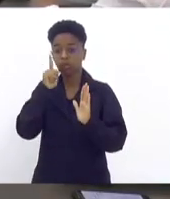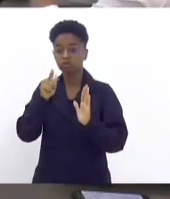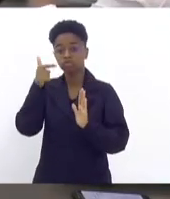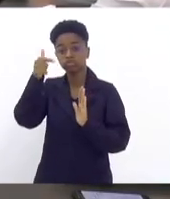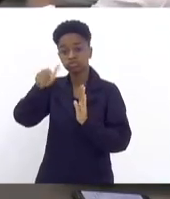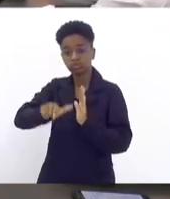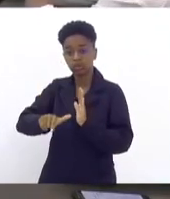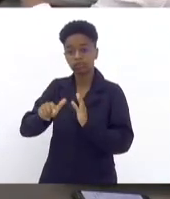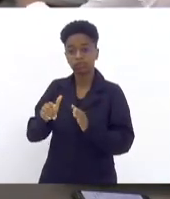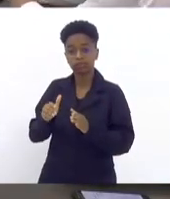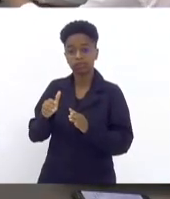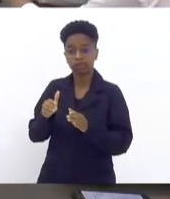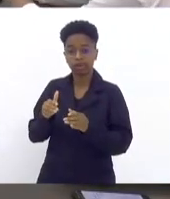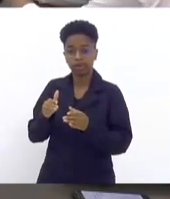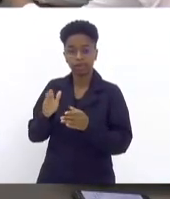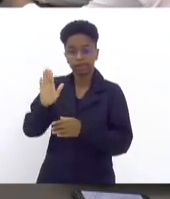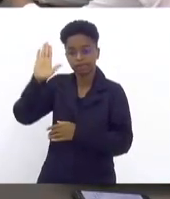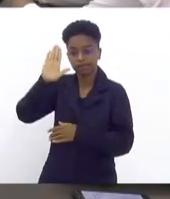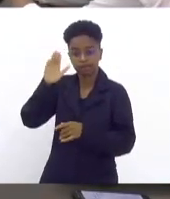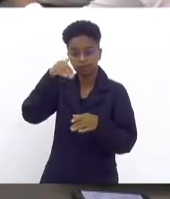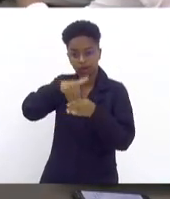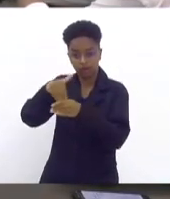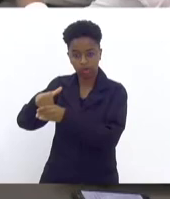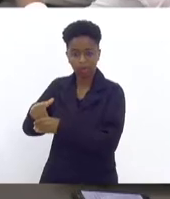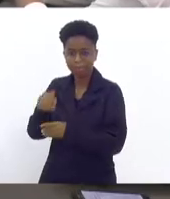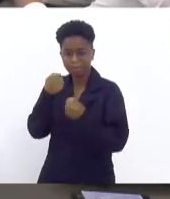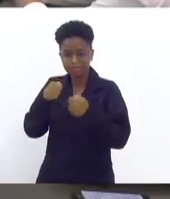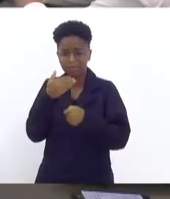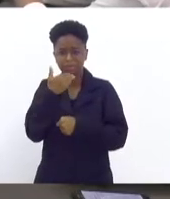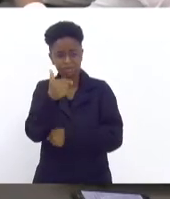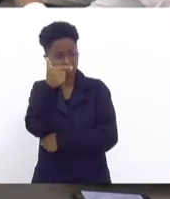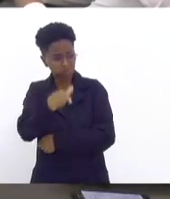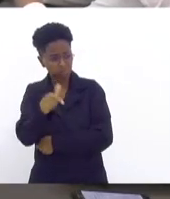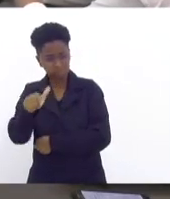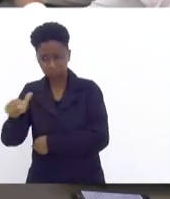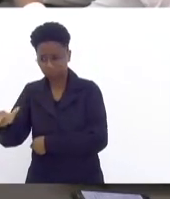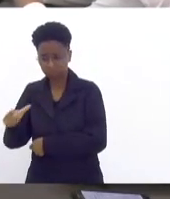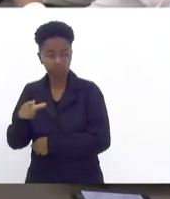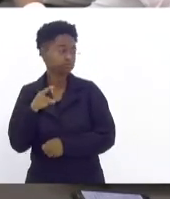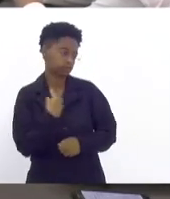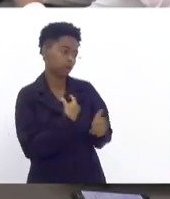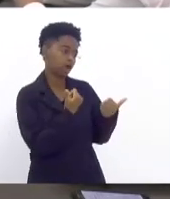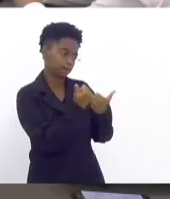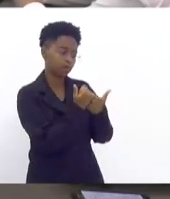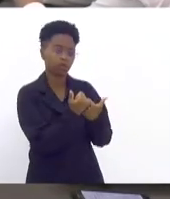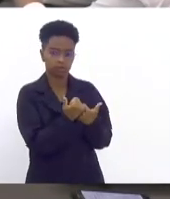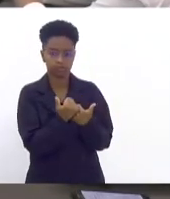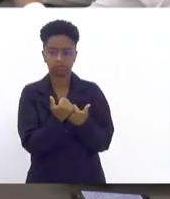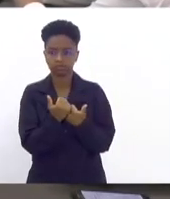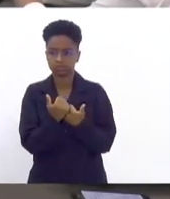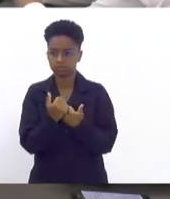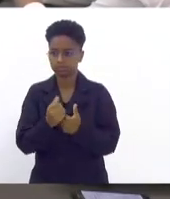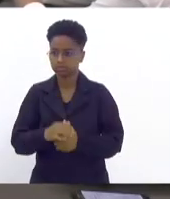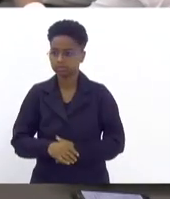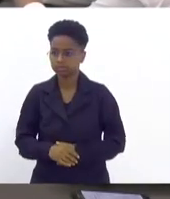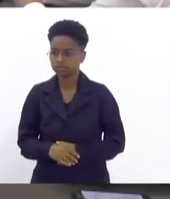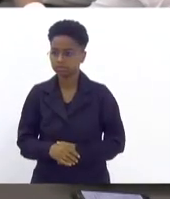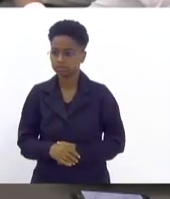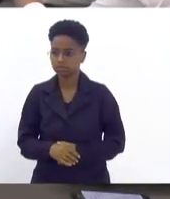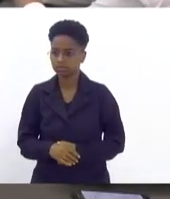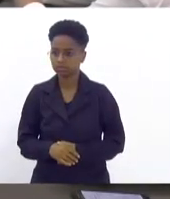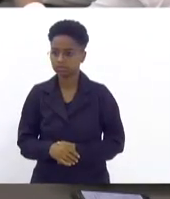o desarquivamento. Isso tem cabimento? Excelente, então, tem o nosso apoio. Tem deputado que prefere protocolar um novo, né, para